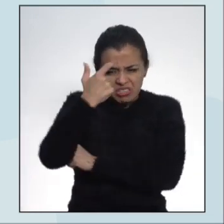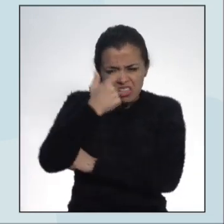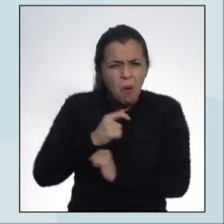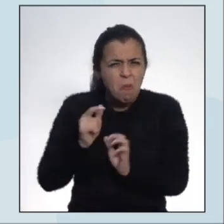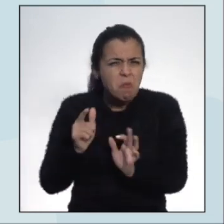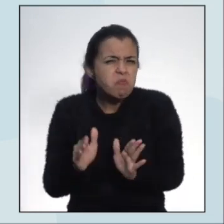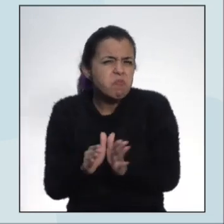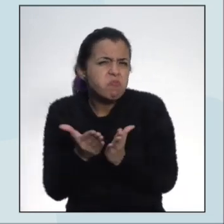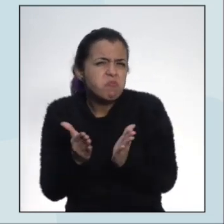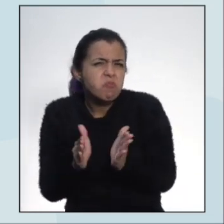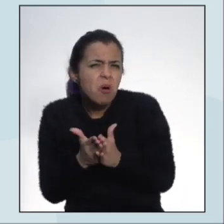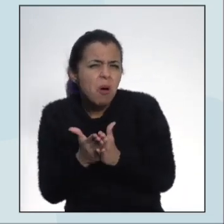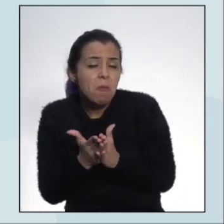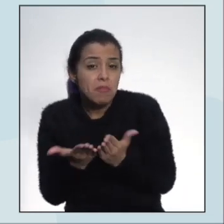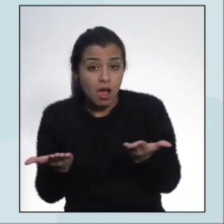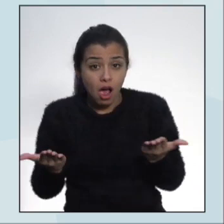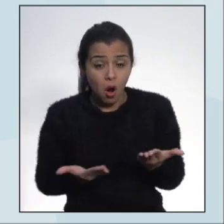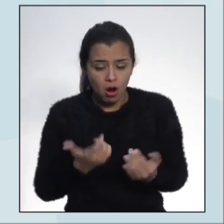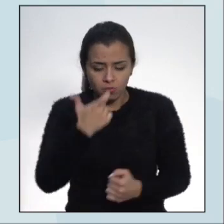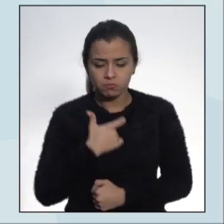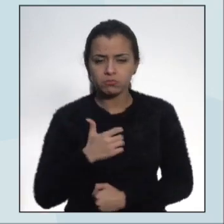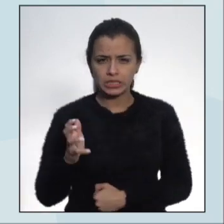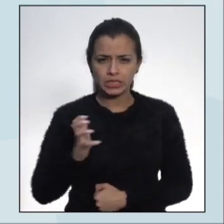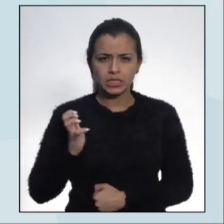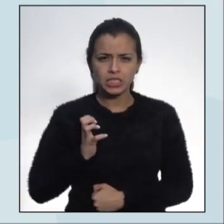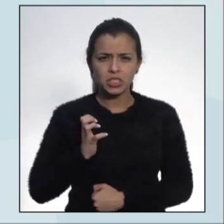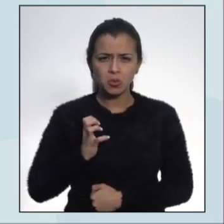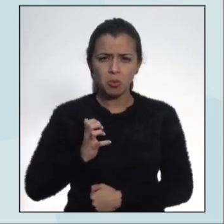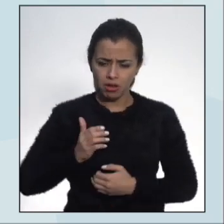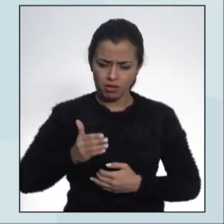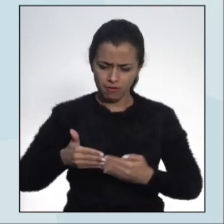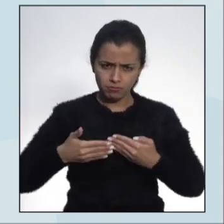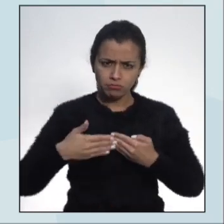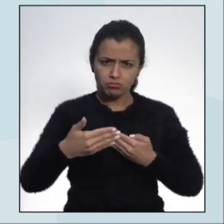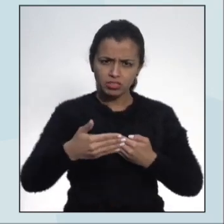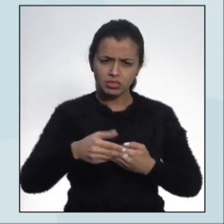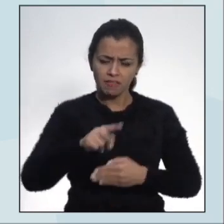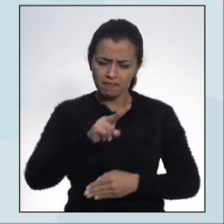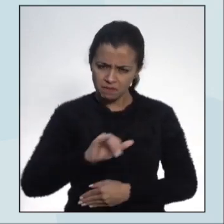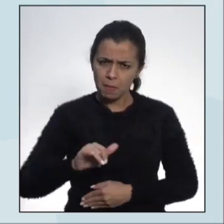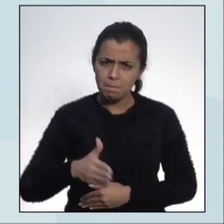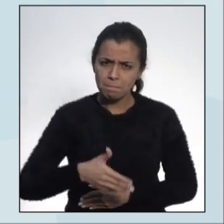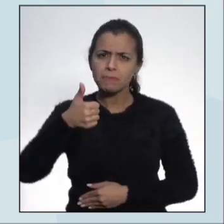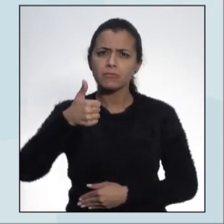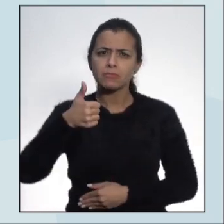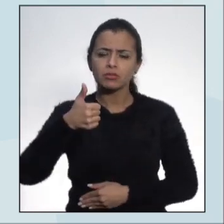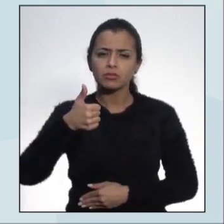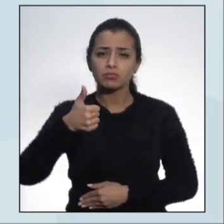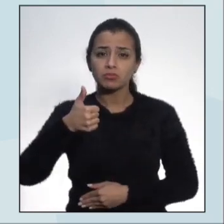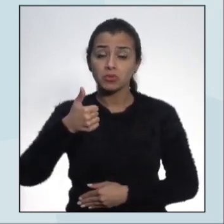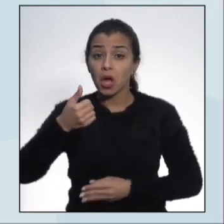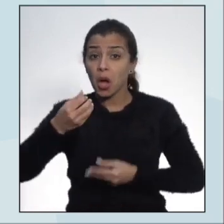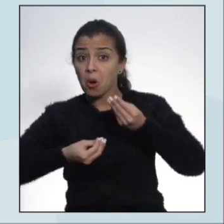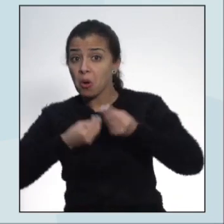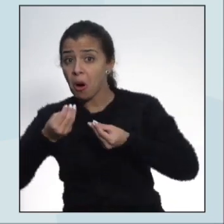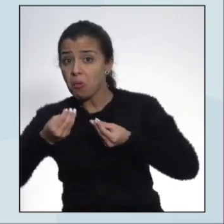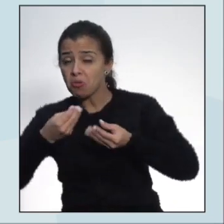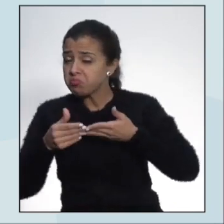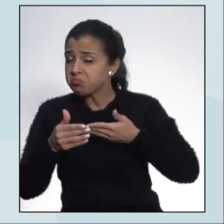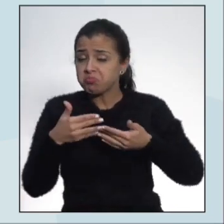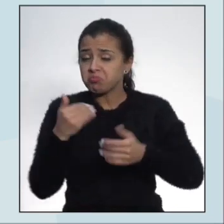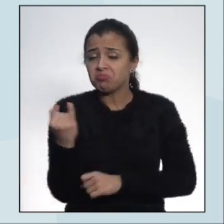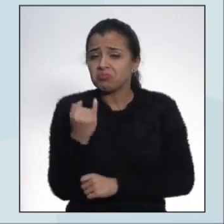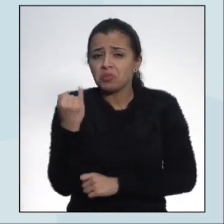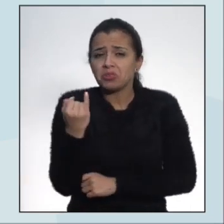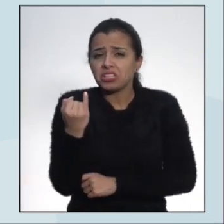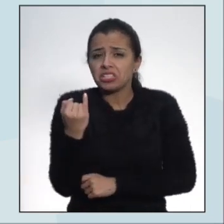hoje sou rico, e mais ainda serei. O como não importa, no bom resultado está o mérito.